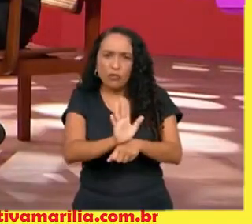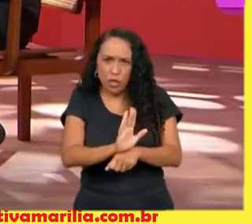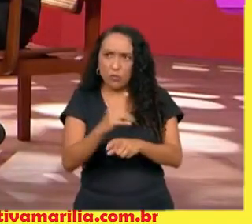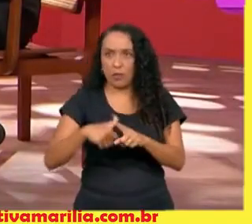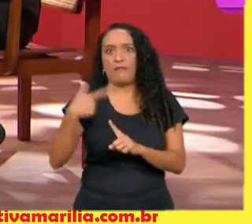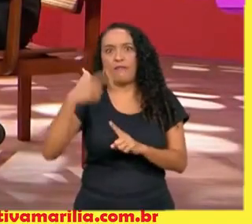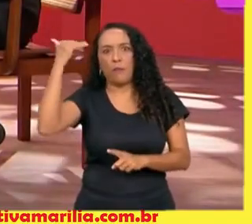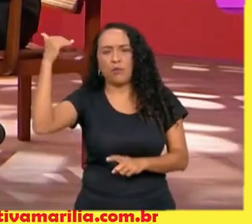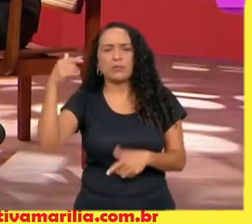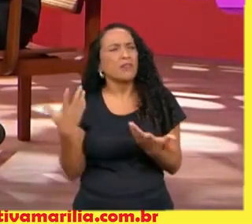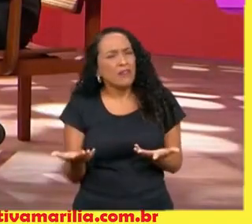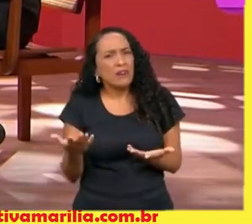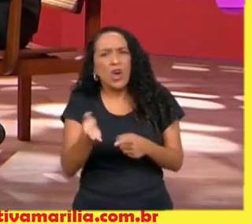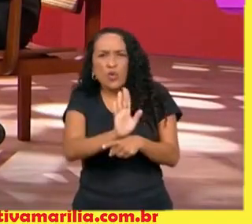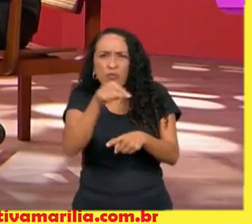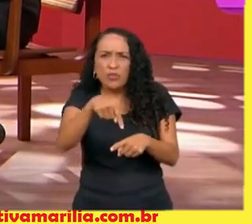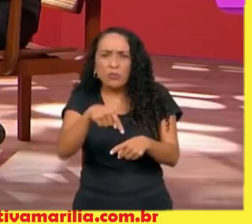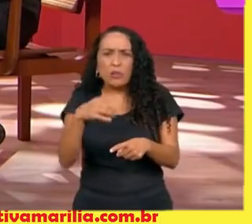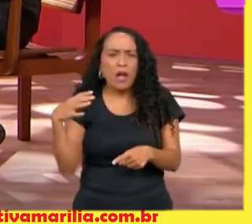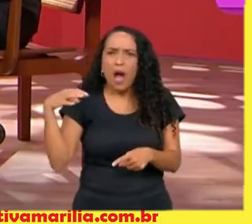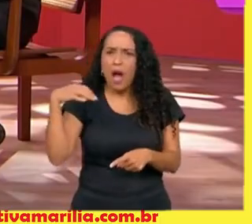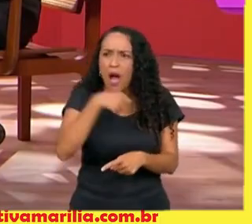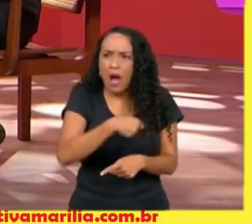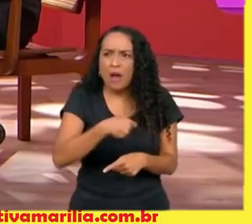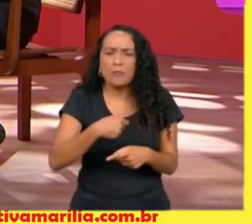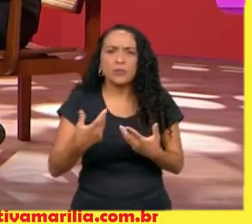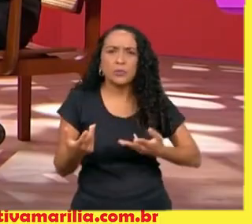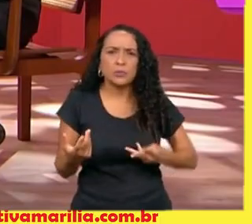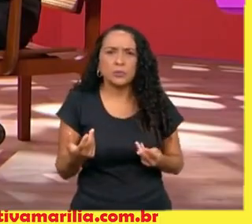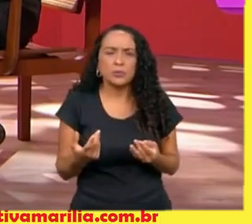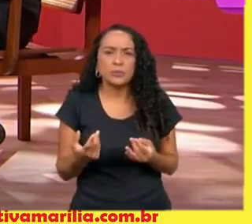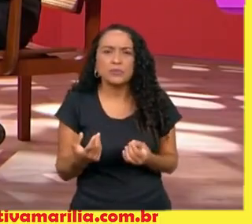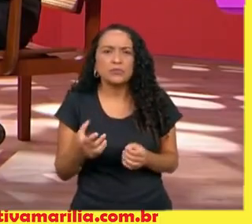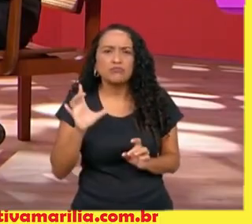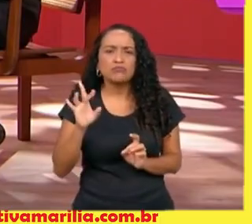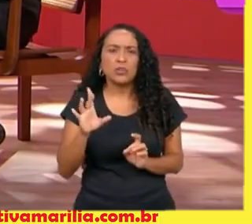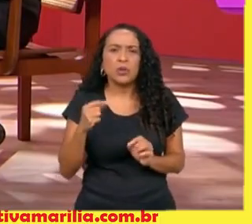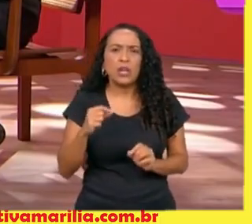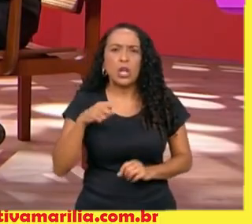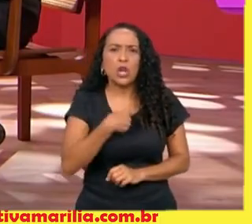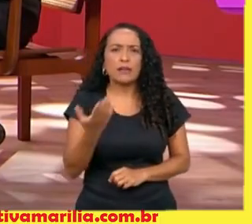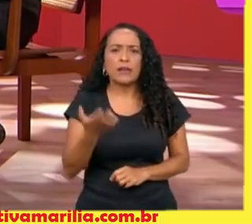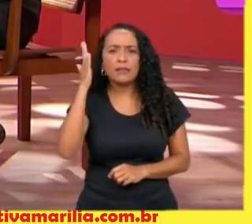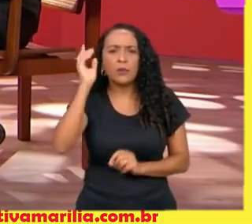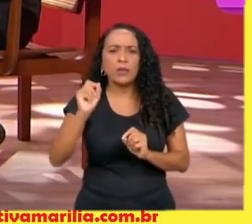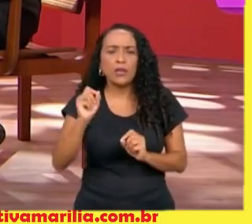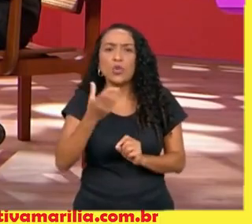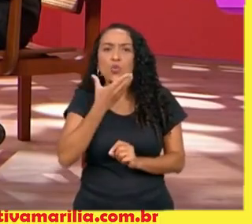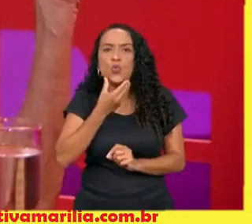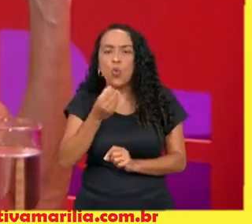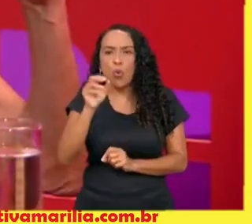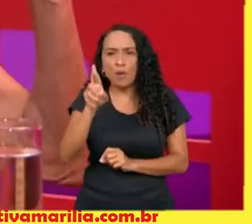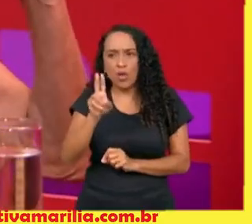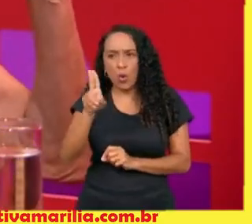Porque no filme é muito rápido isso, né? É só a gente fica sabendo que o Rubens Paiva sumiu. Sim.